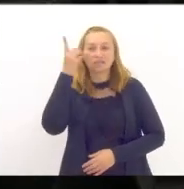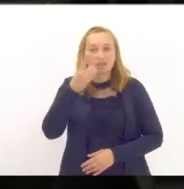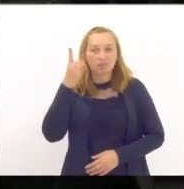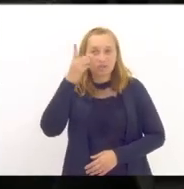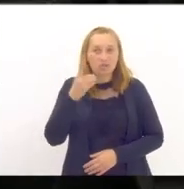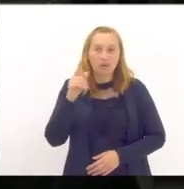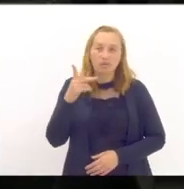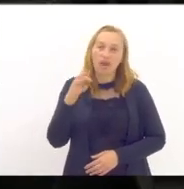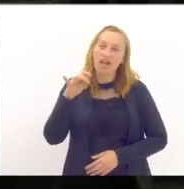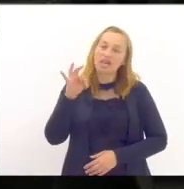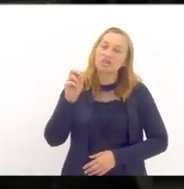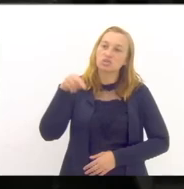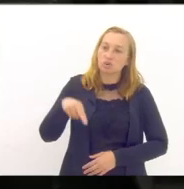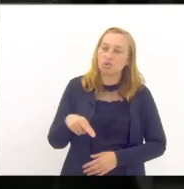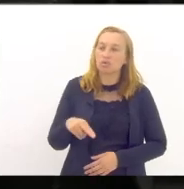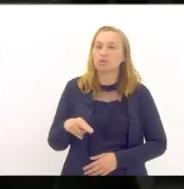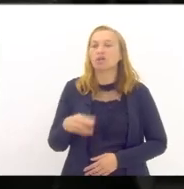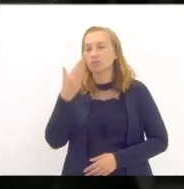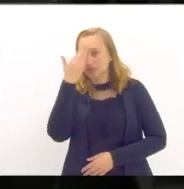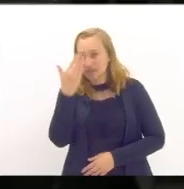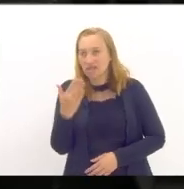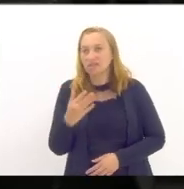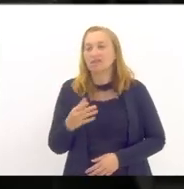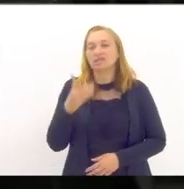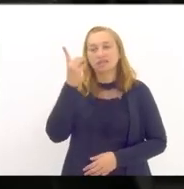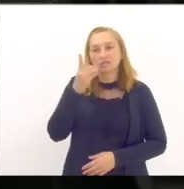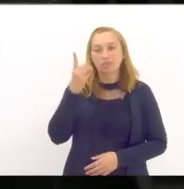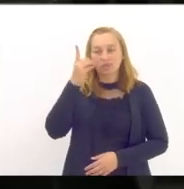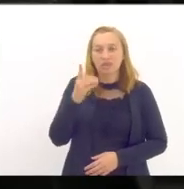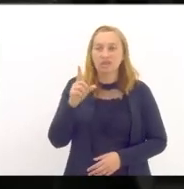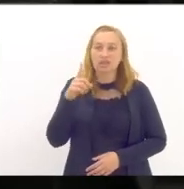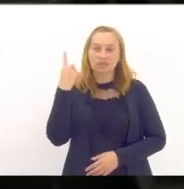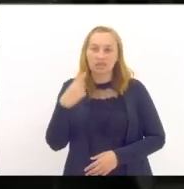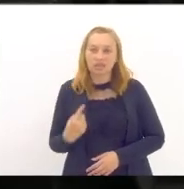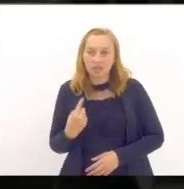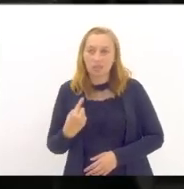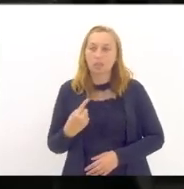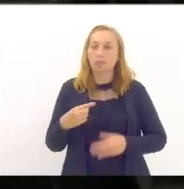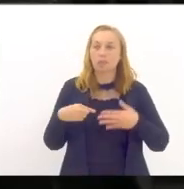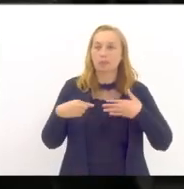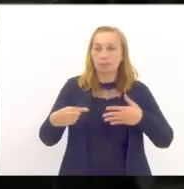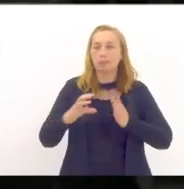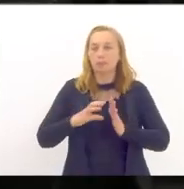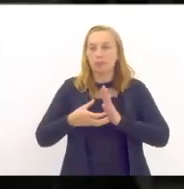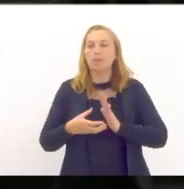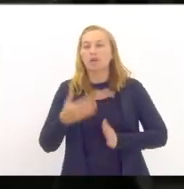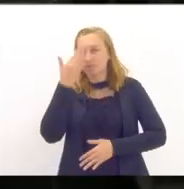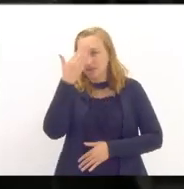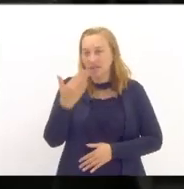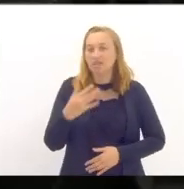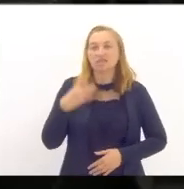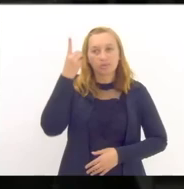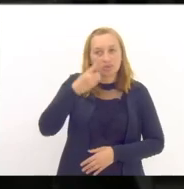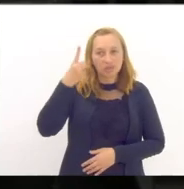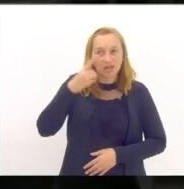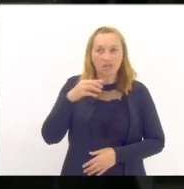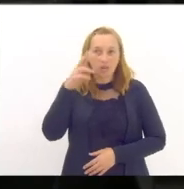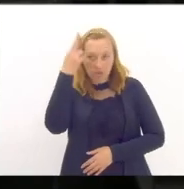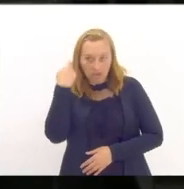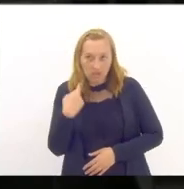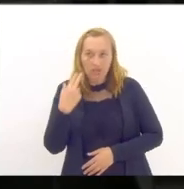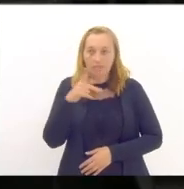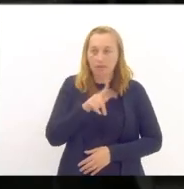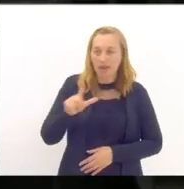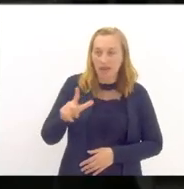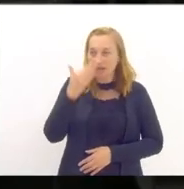Deputado Wellington José, do Podemos, muito obrigado. Deputada Dani Monteiro, do PSOL, muito obrigado. Deputada Rosane Félix, do